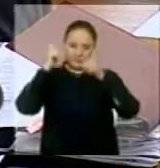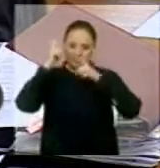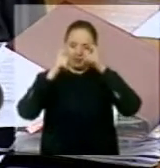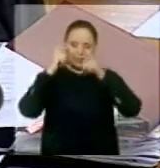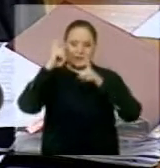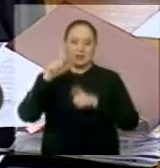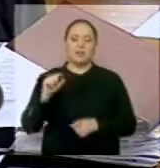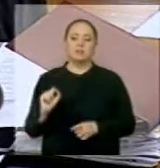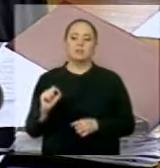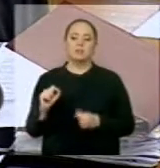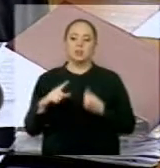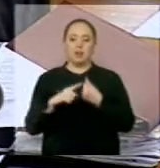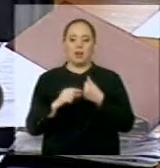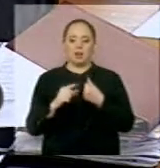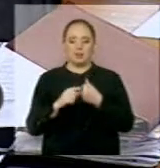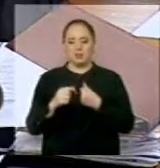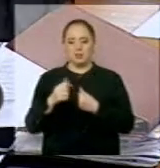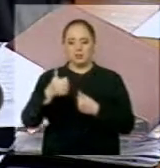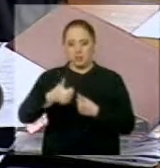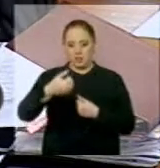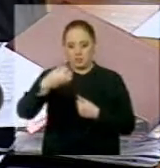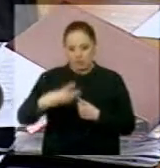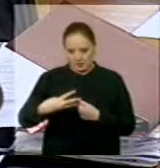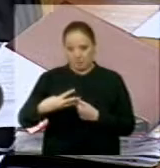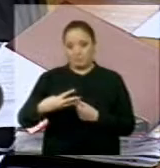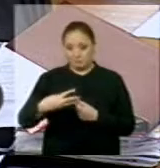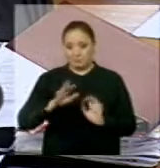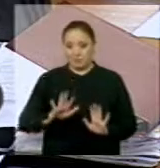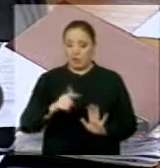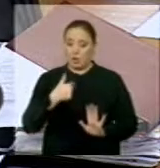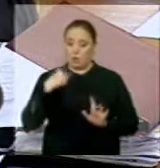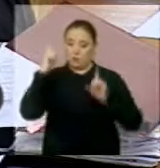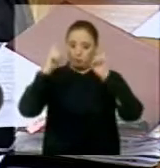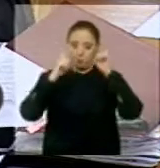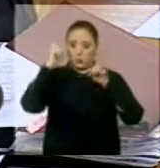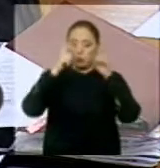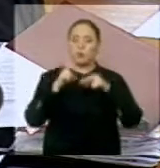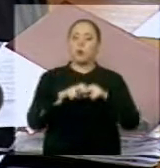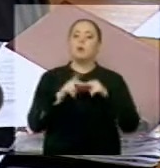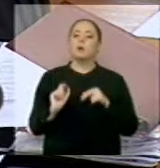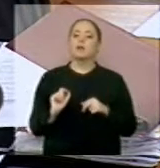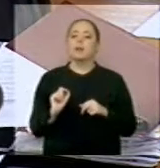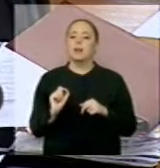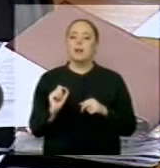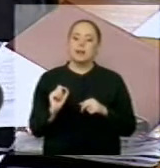O que me preocupa é o artigo 13, e me preocupa pela questão da